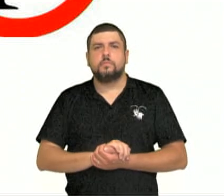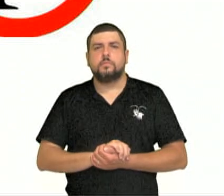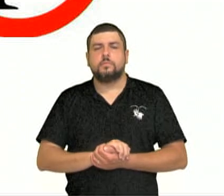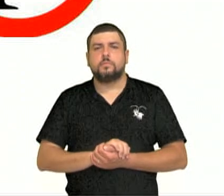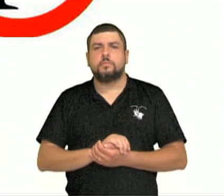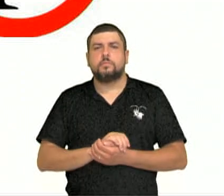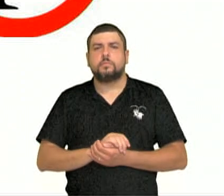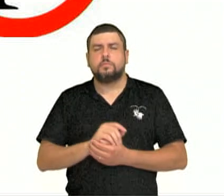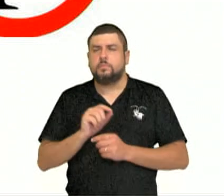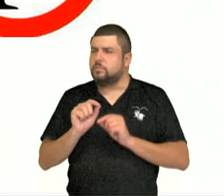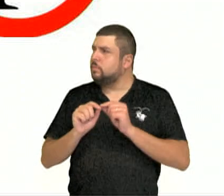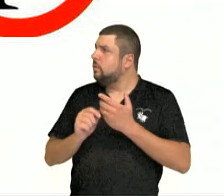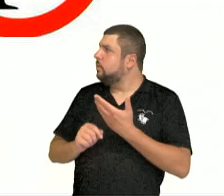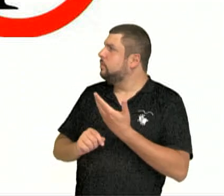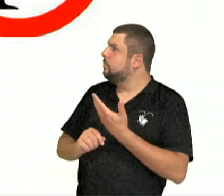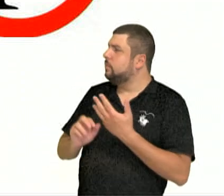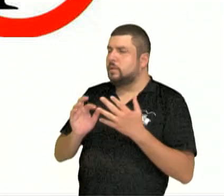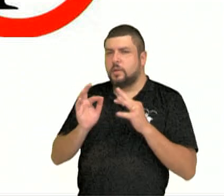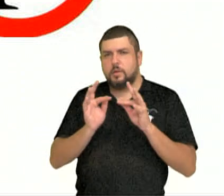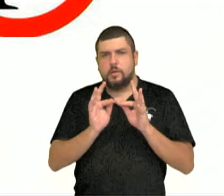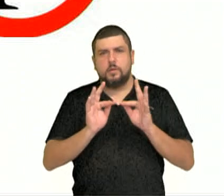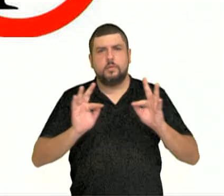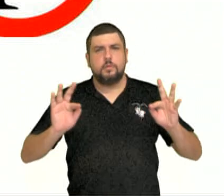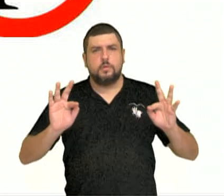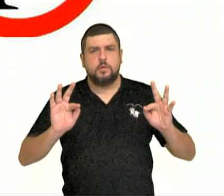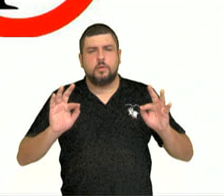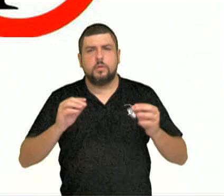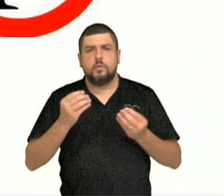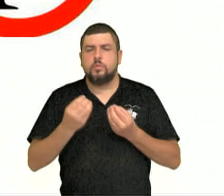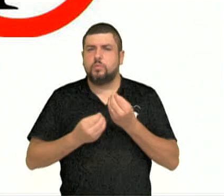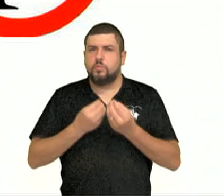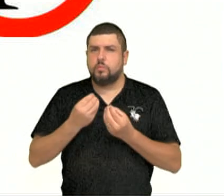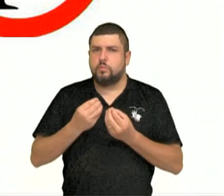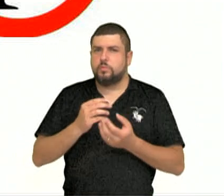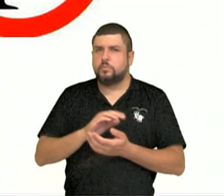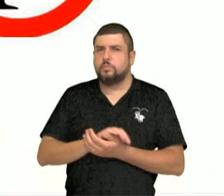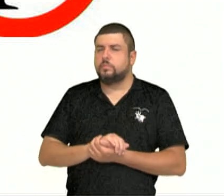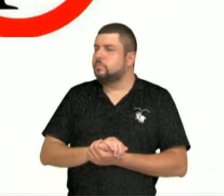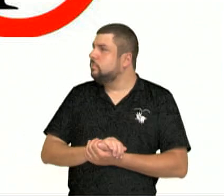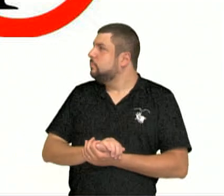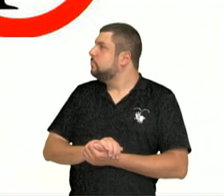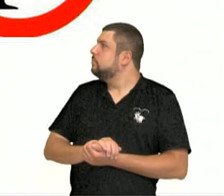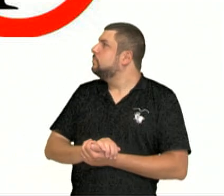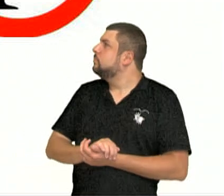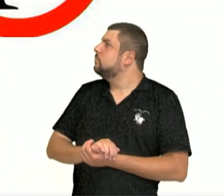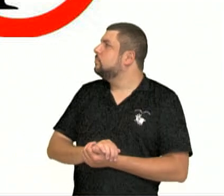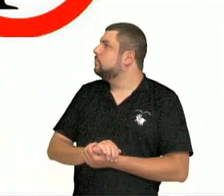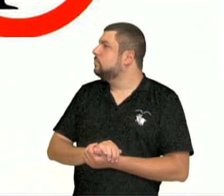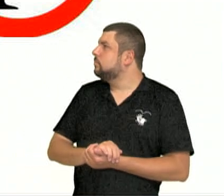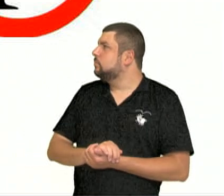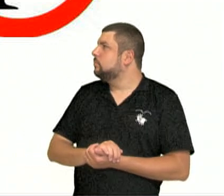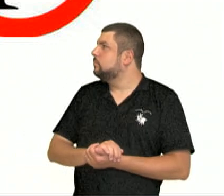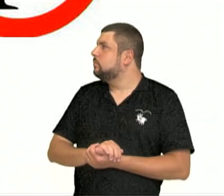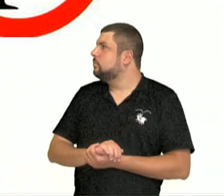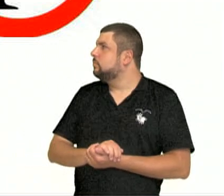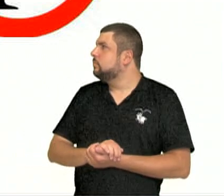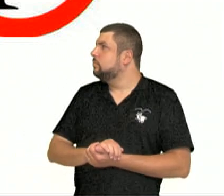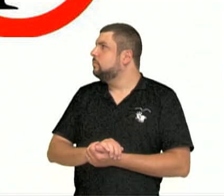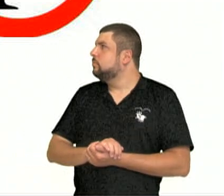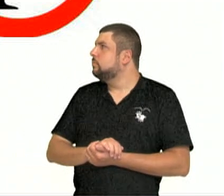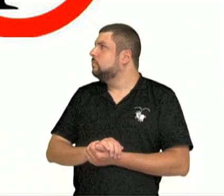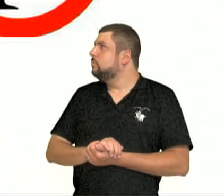estas frases? No dejes de hacer actividad física. No te olvides de beber mucha agua.